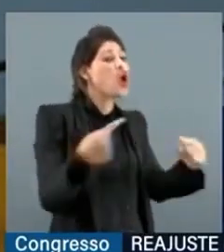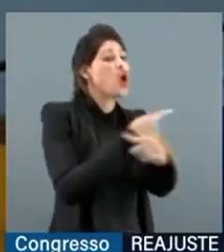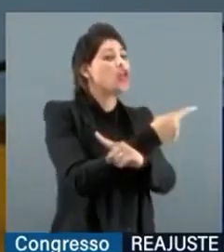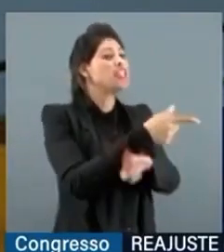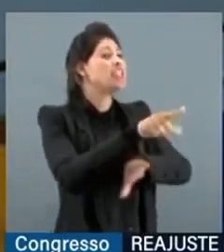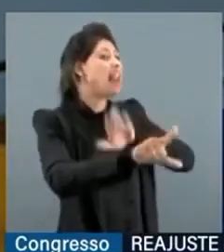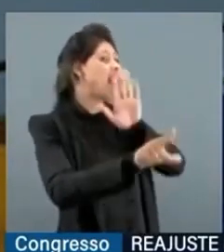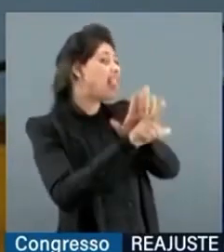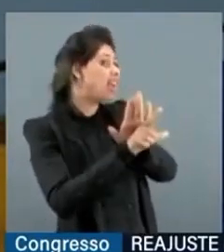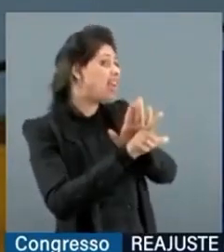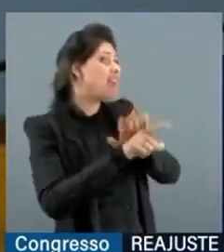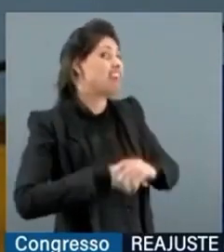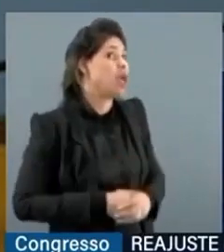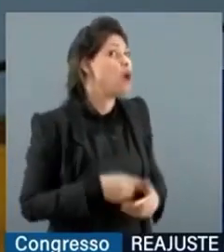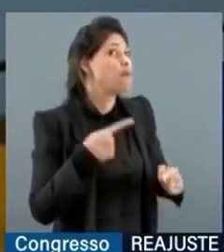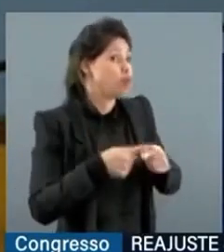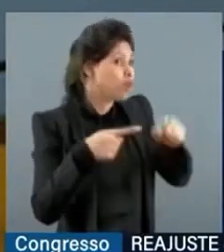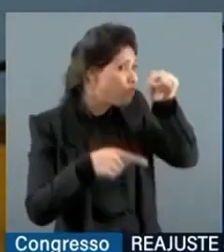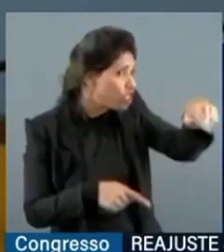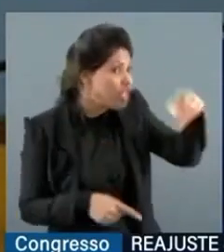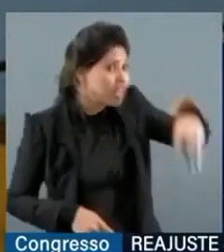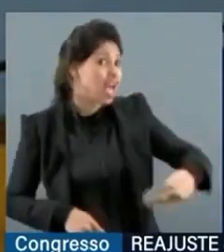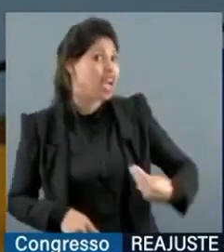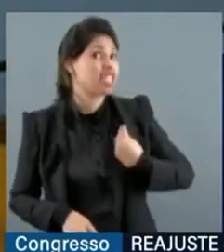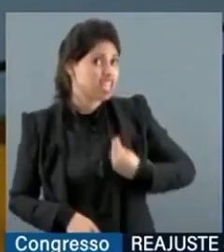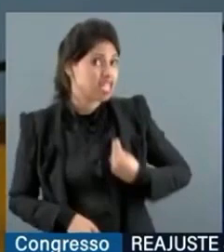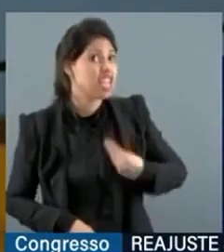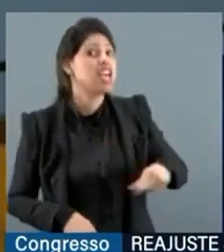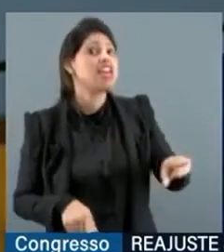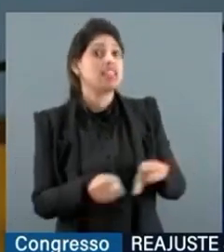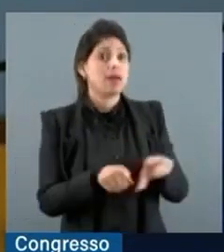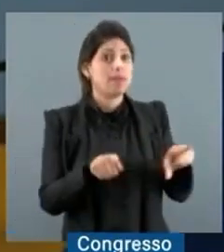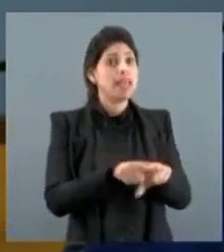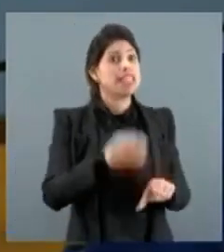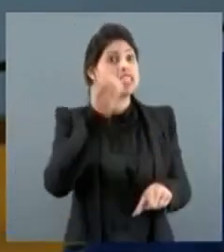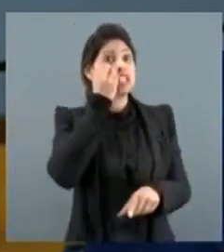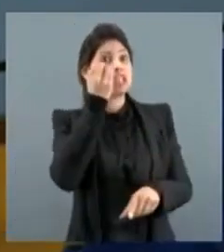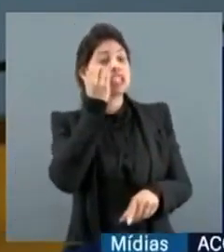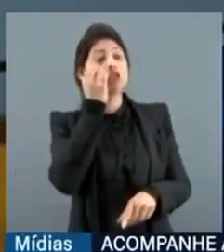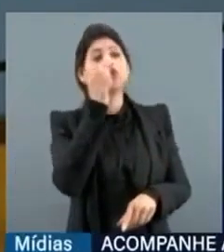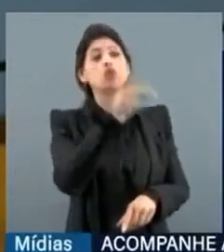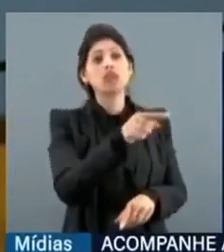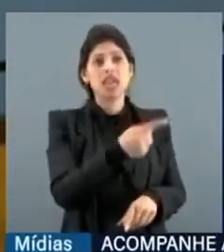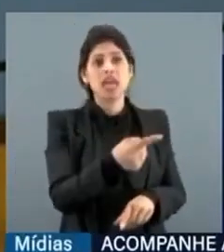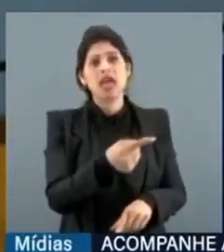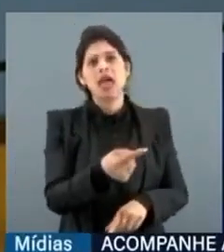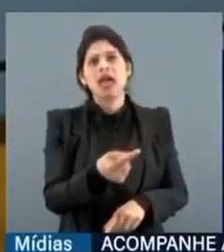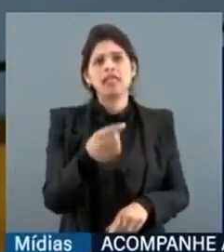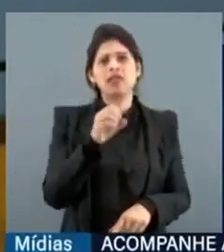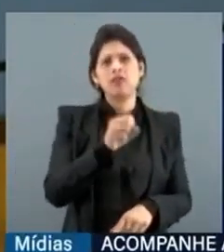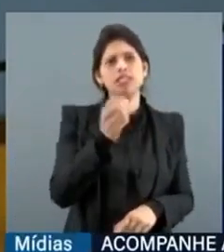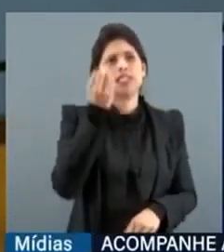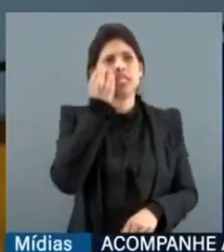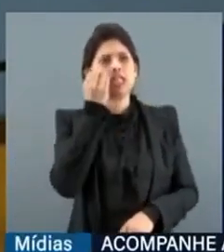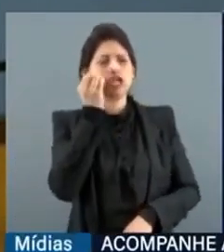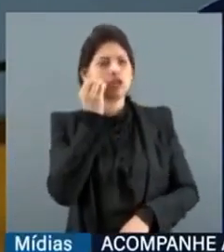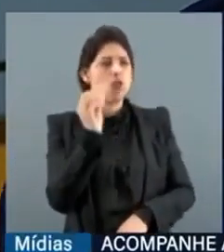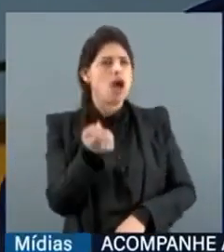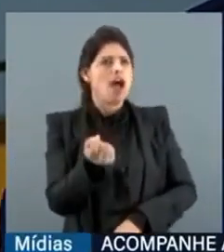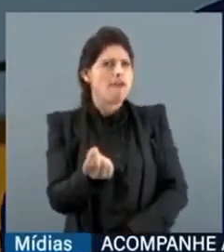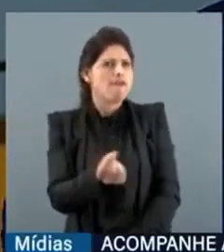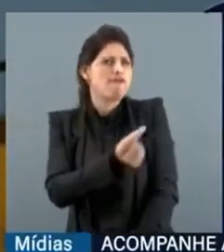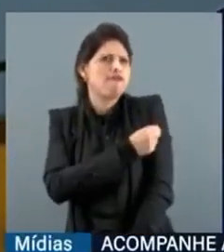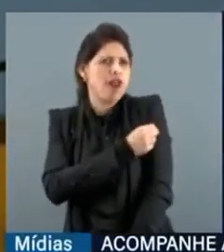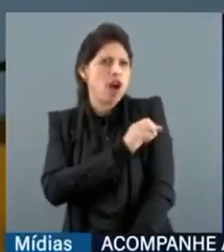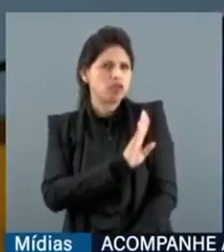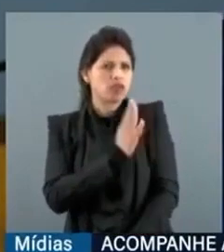isso. Porque você está aqui, né, está até com suspeita de questão de ter falsificado a vacinação, está preso. Agora o